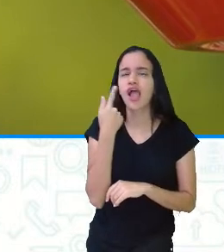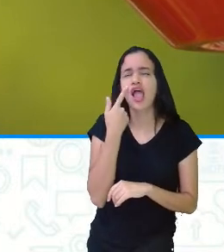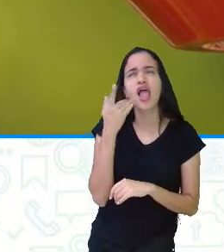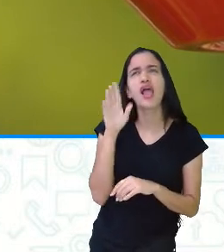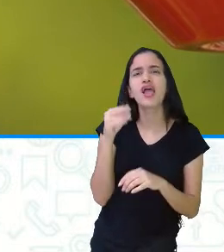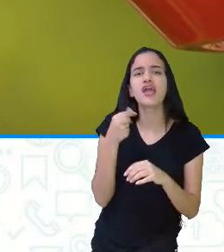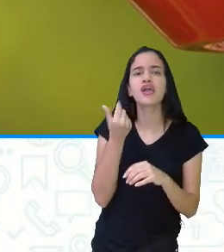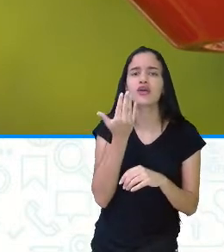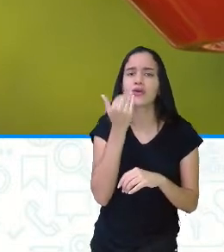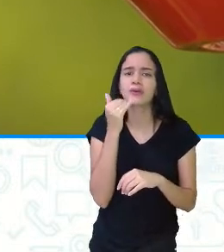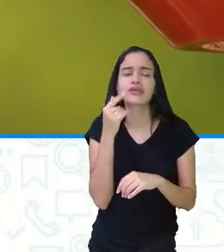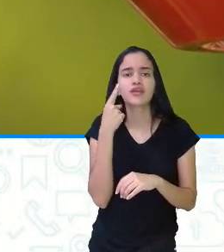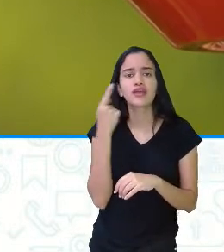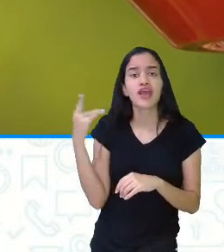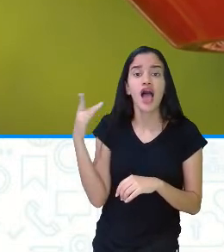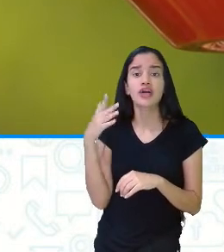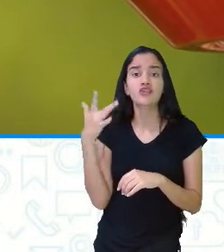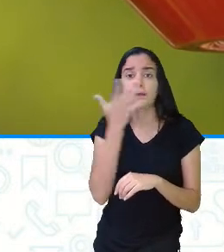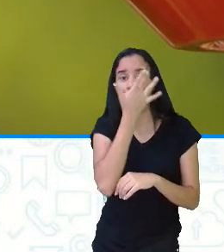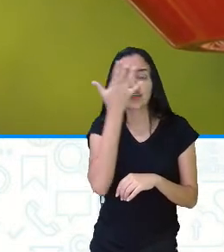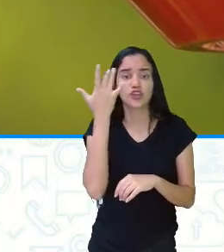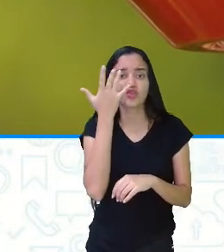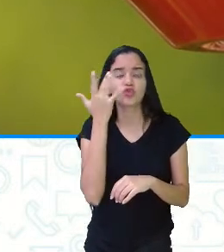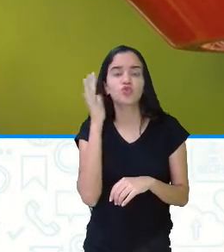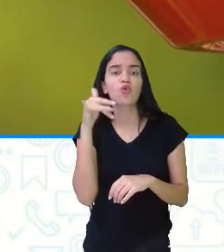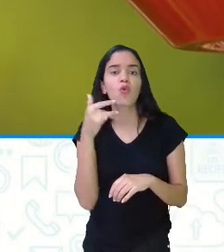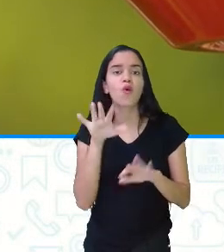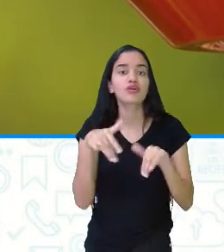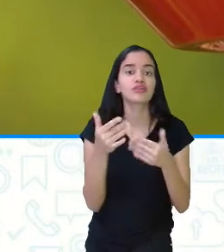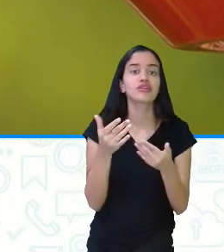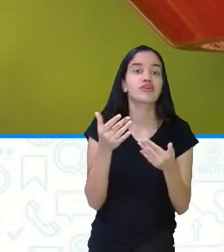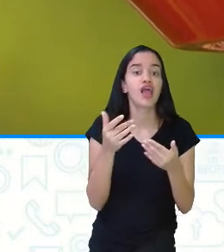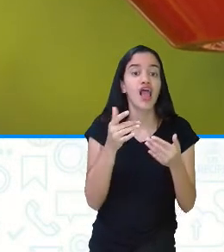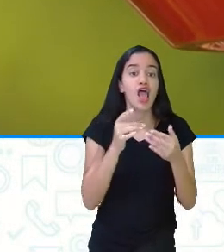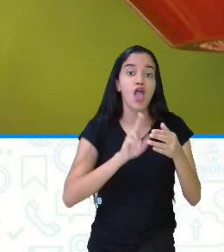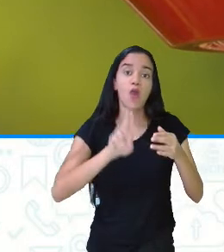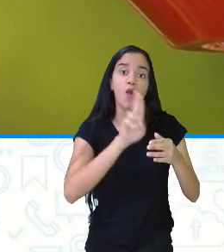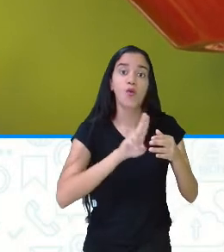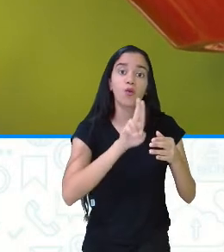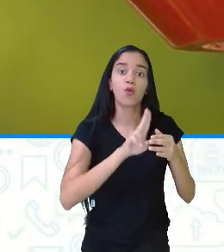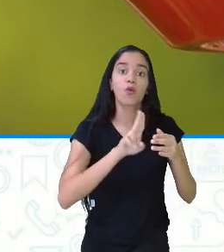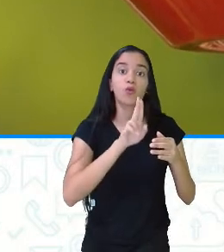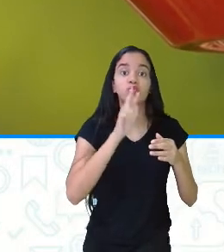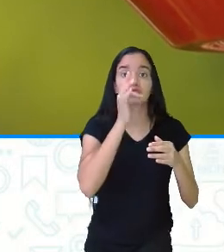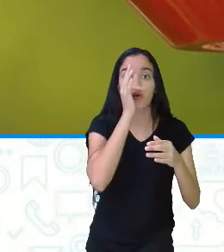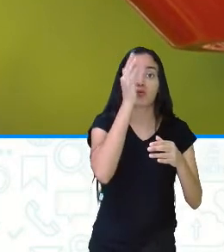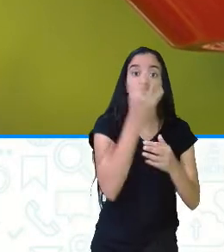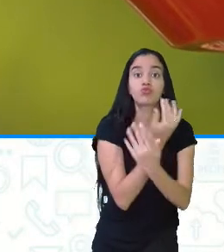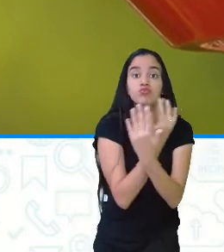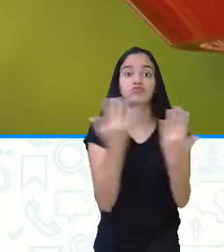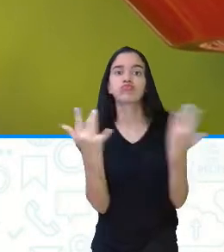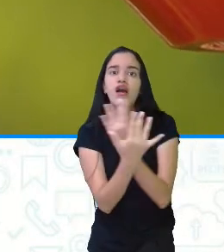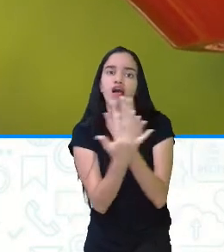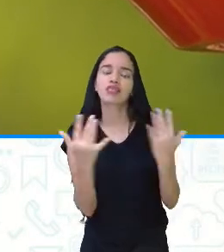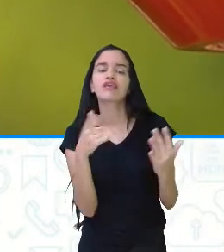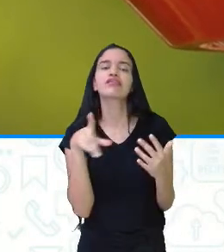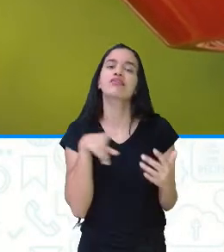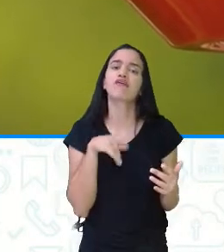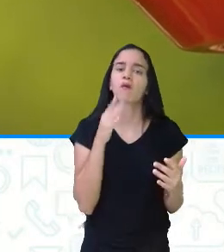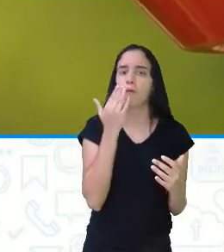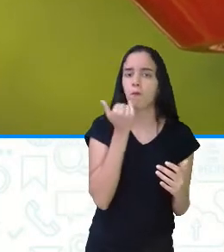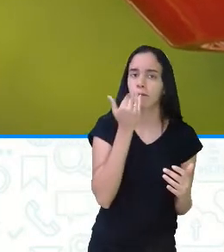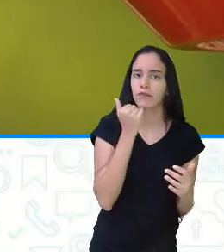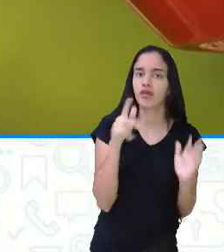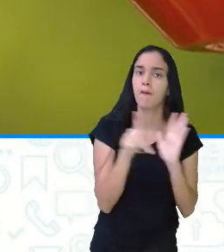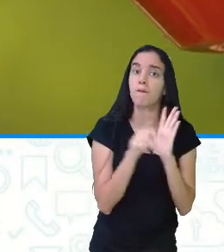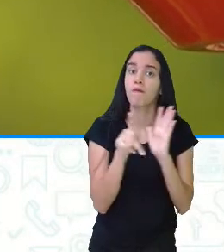nesses comedouros que as pessoas colocam, tem o hábito de colocar em jardins, professora Márcia, que são bebedouros, alguns têm com comida própria